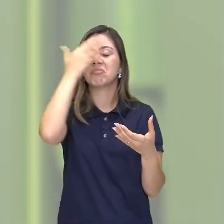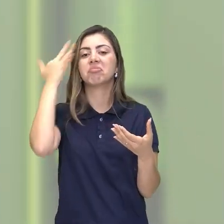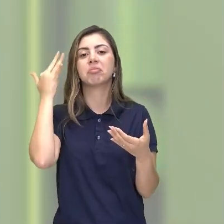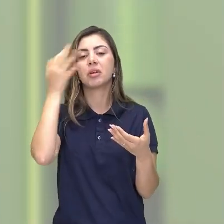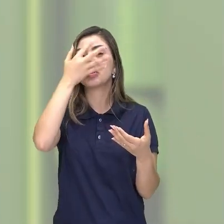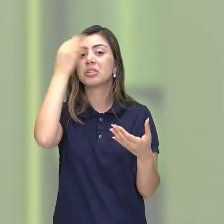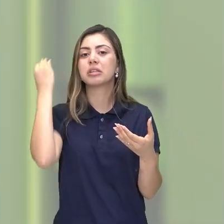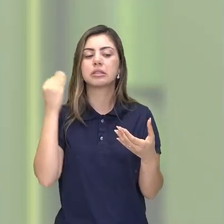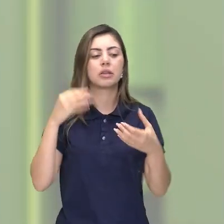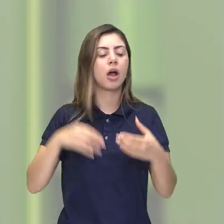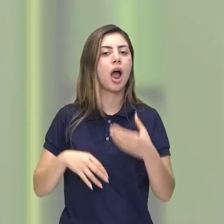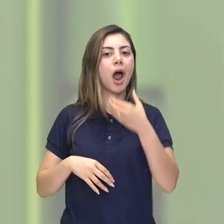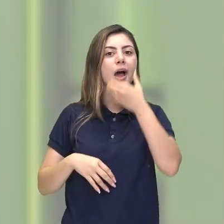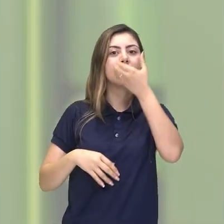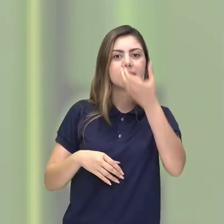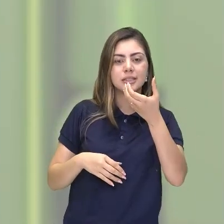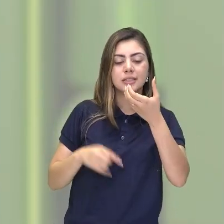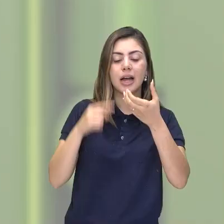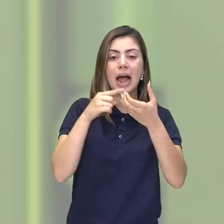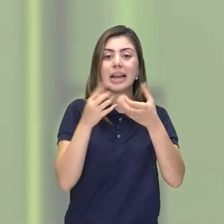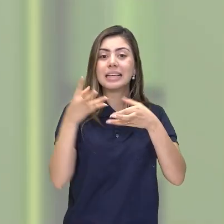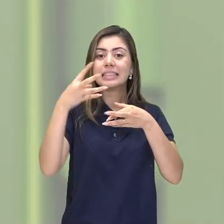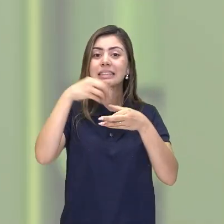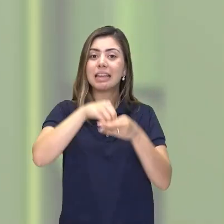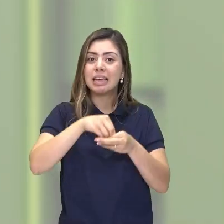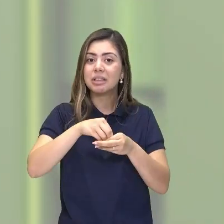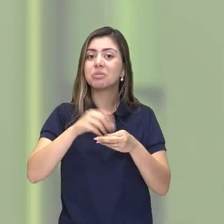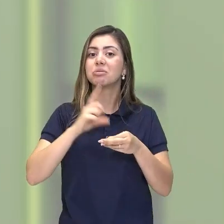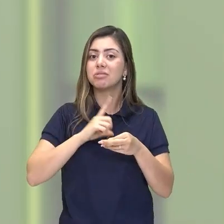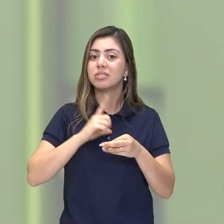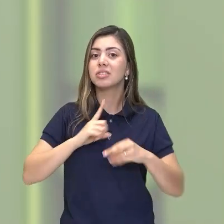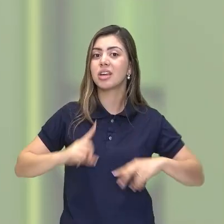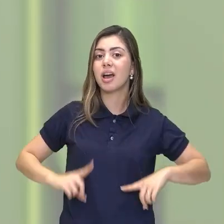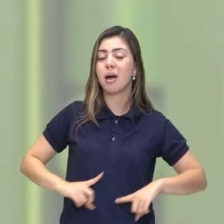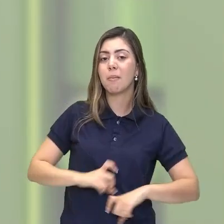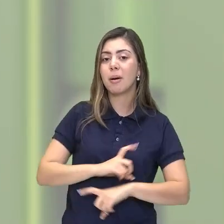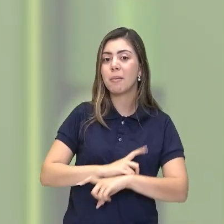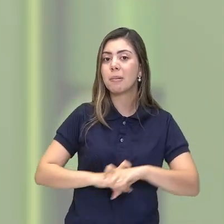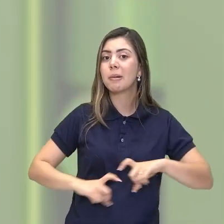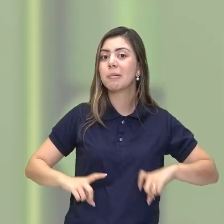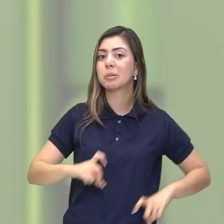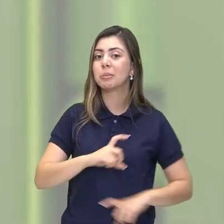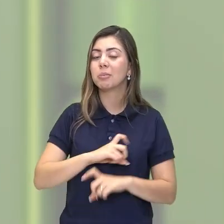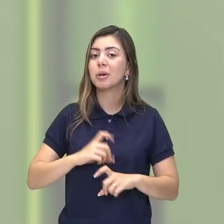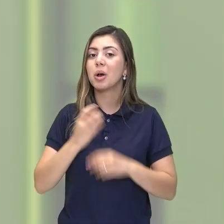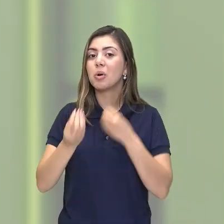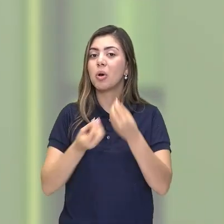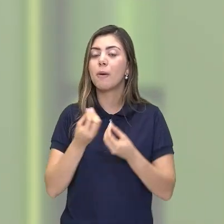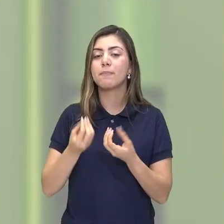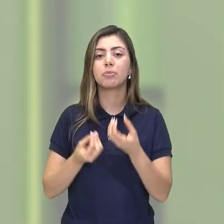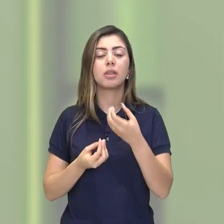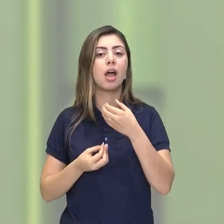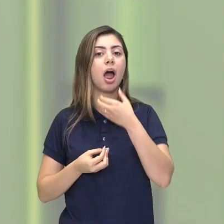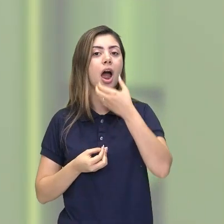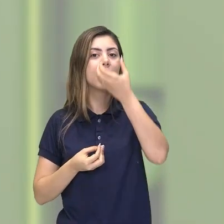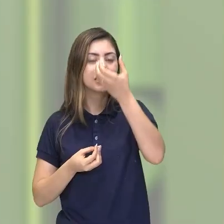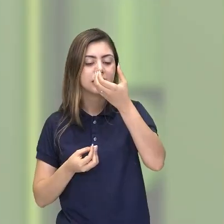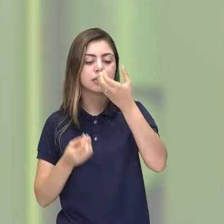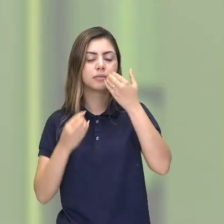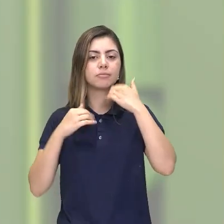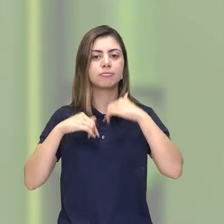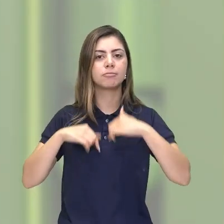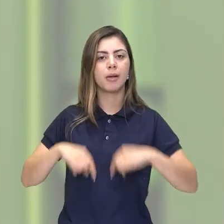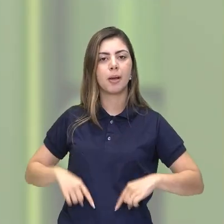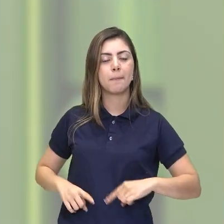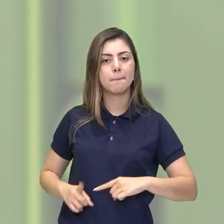alimento infectado, por exemplo, com o ovo, né, de uma lombriga, ela vai entrar para o meu organismo.